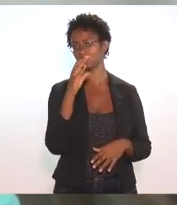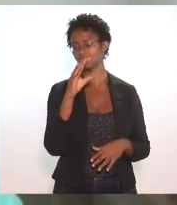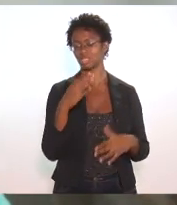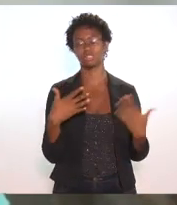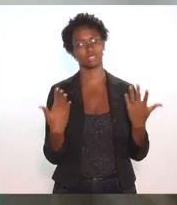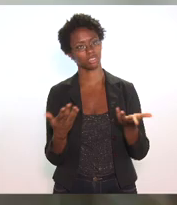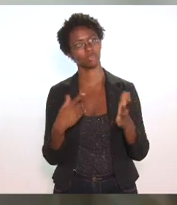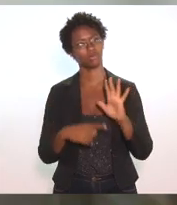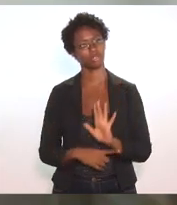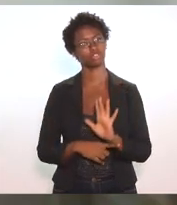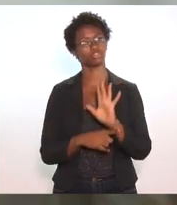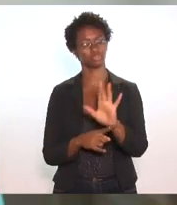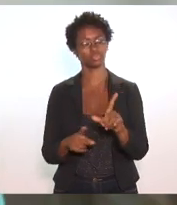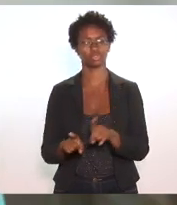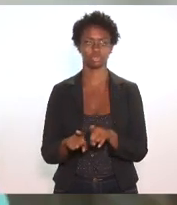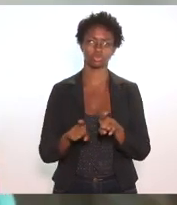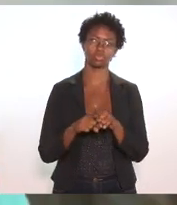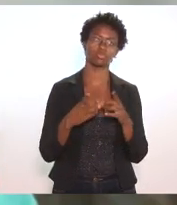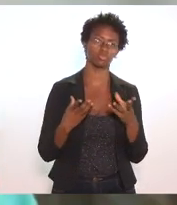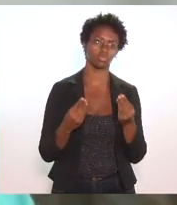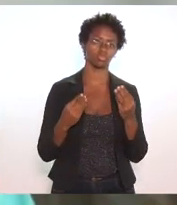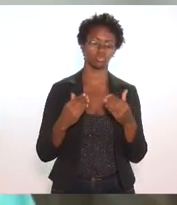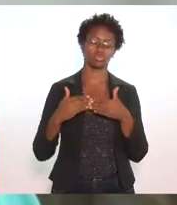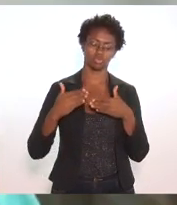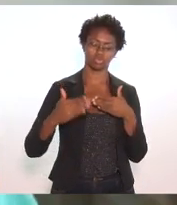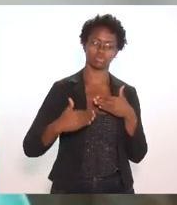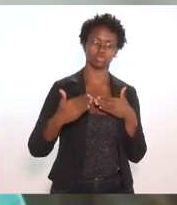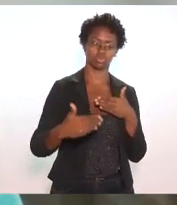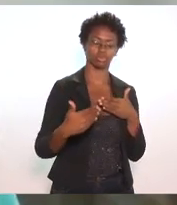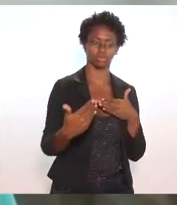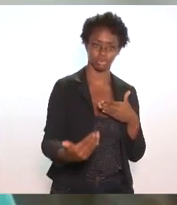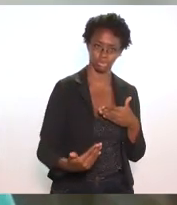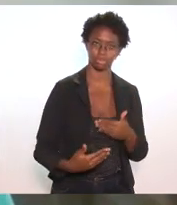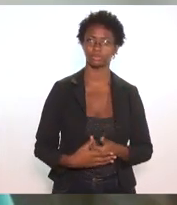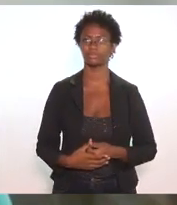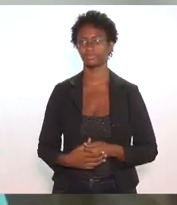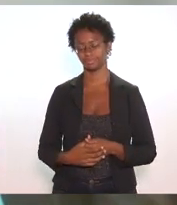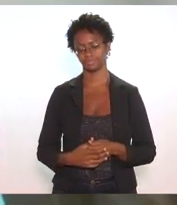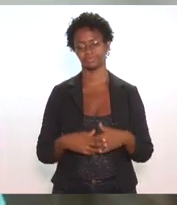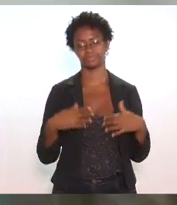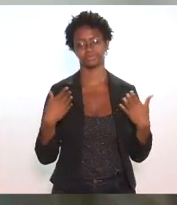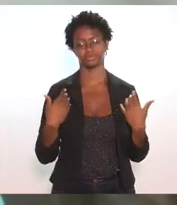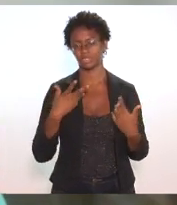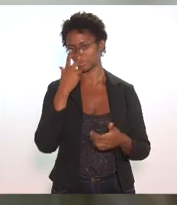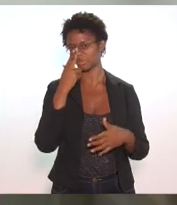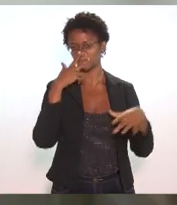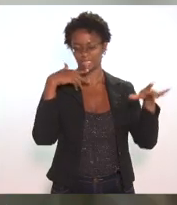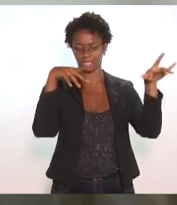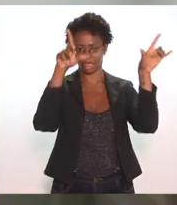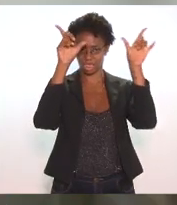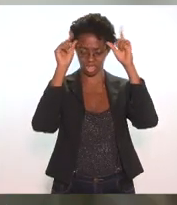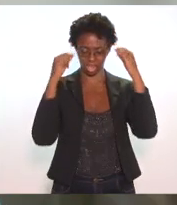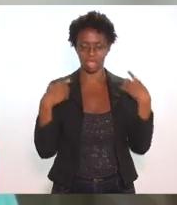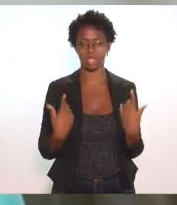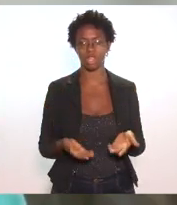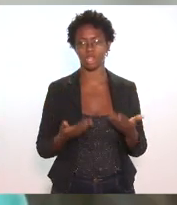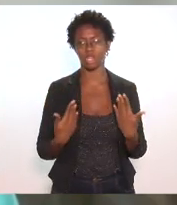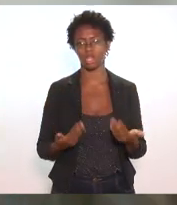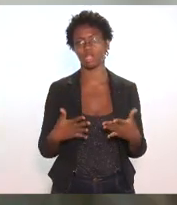ajudou bastante esse processo de relaxamento e contaminação.